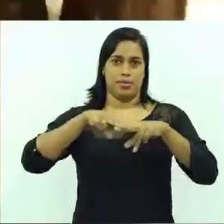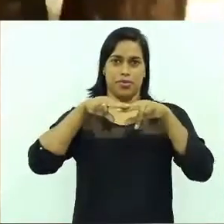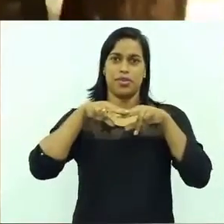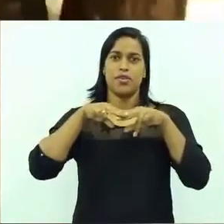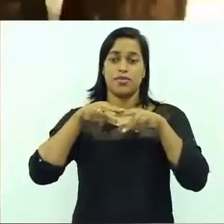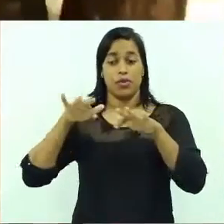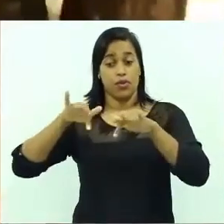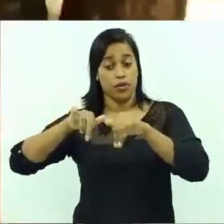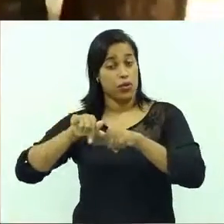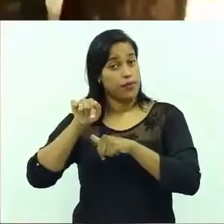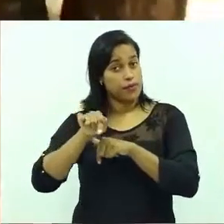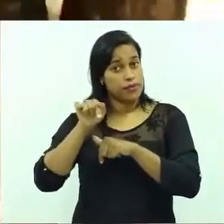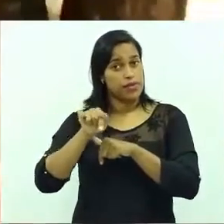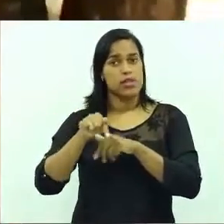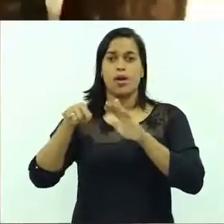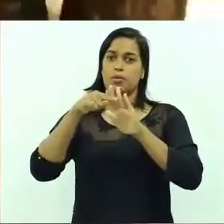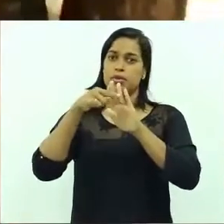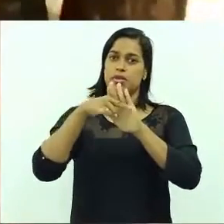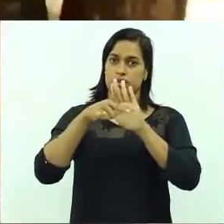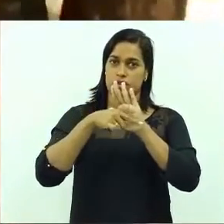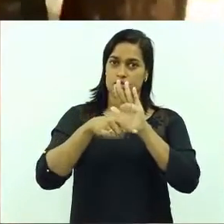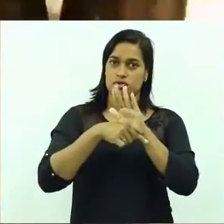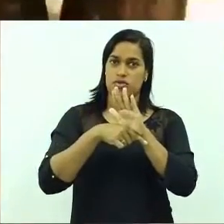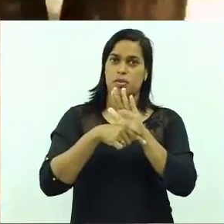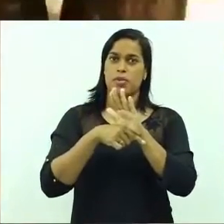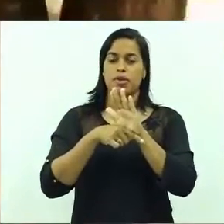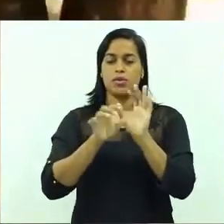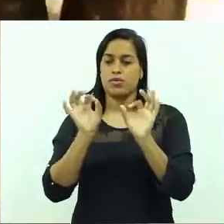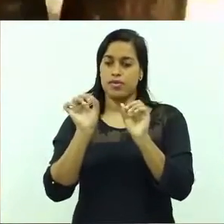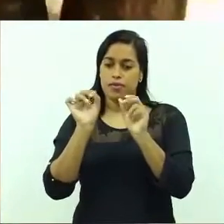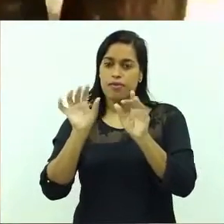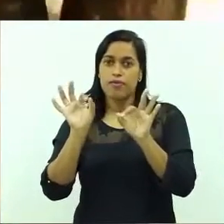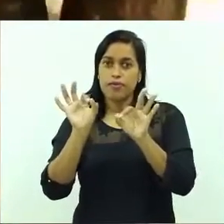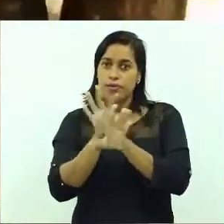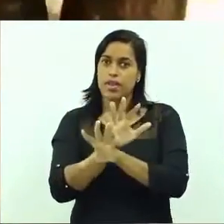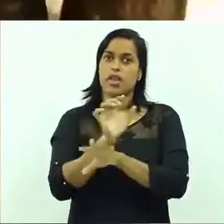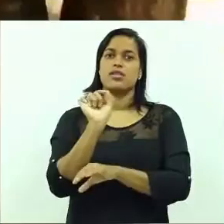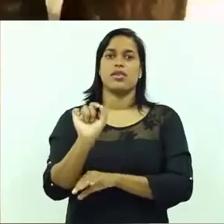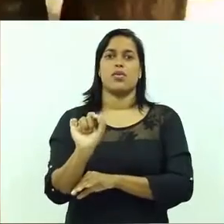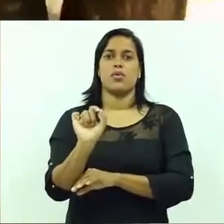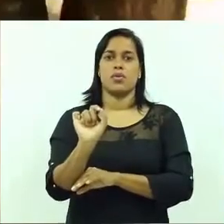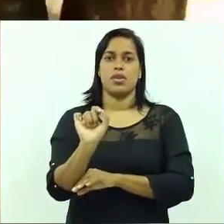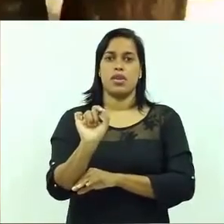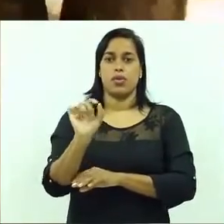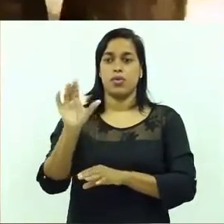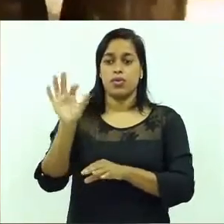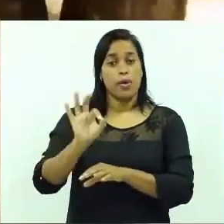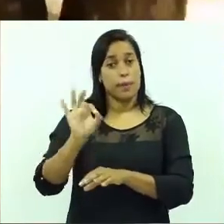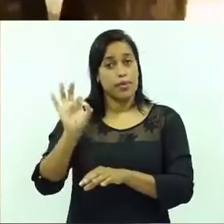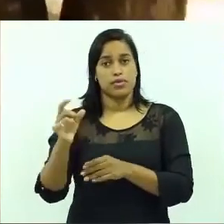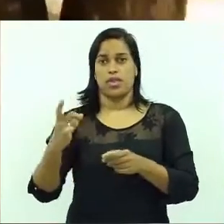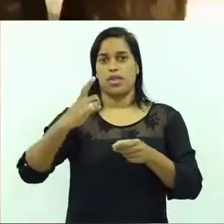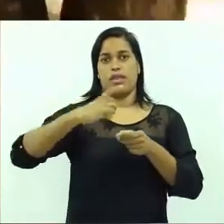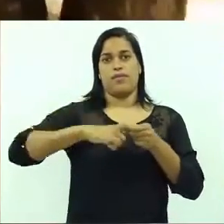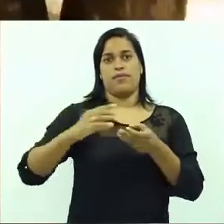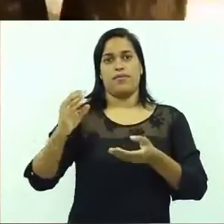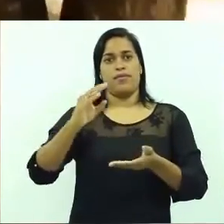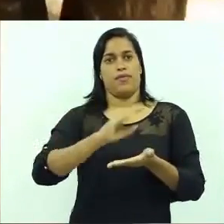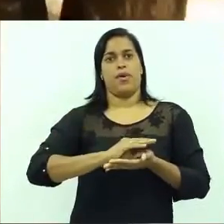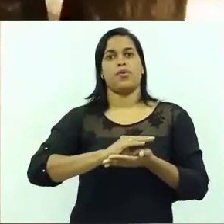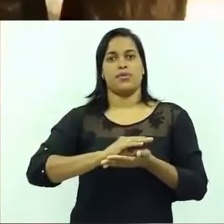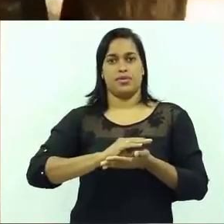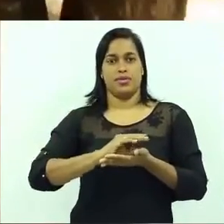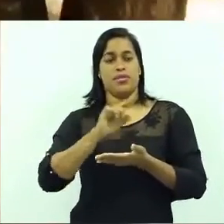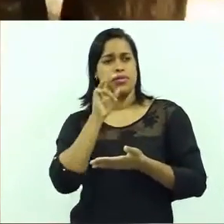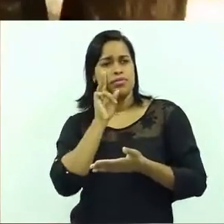No final das contas, o planejamento financeiro vai fechar o plano de negócio. Com o quê? Com a tua taxa de retorno. Olha, tá lá a tua